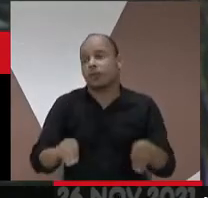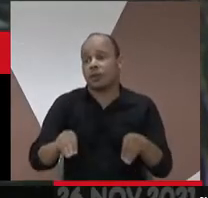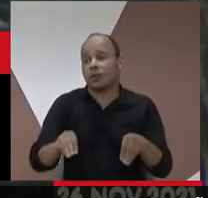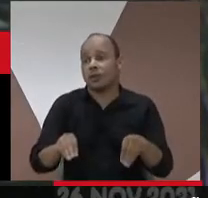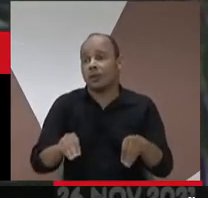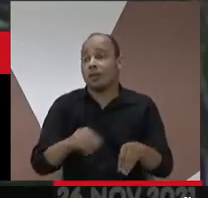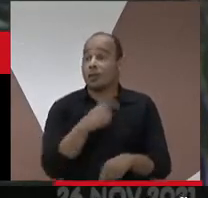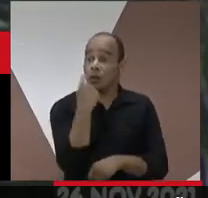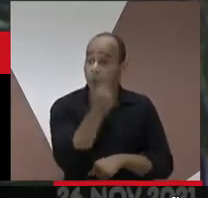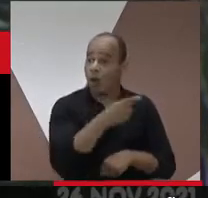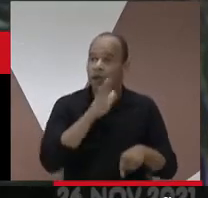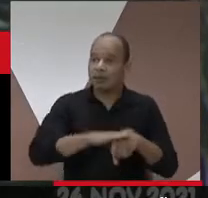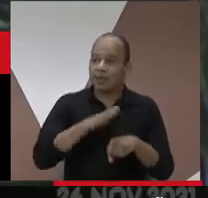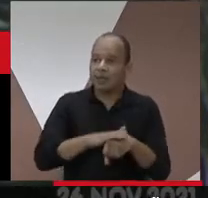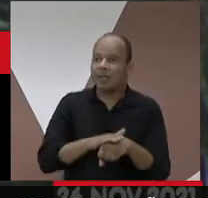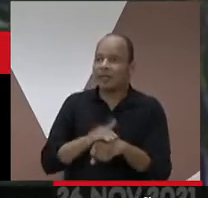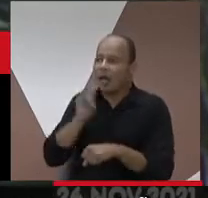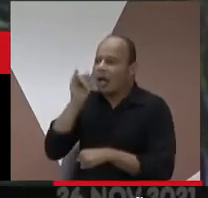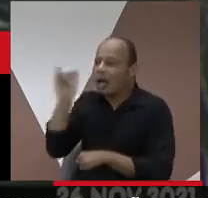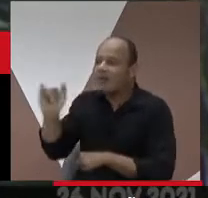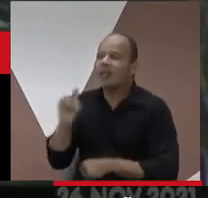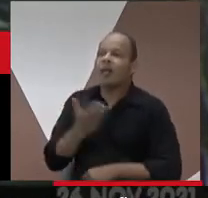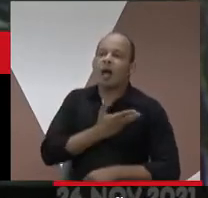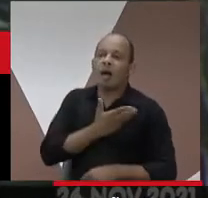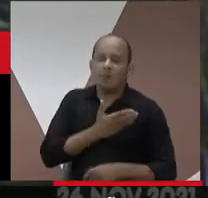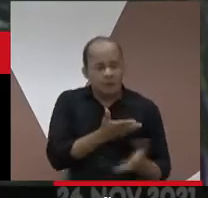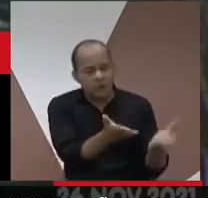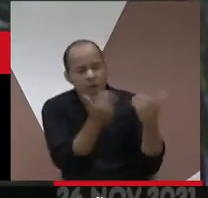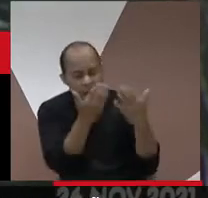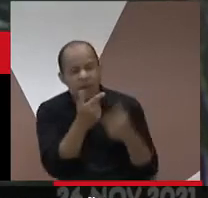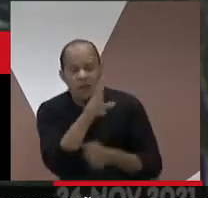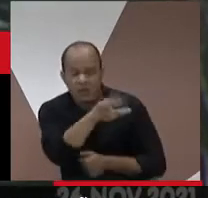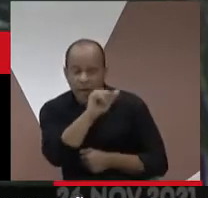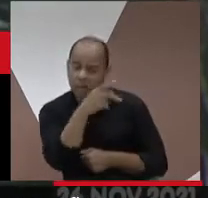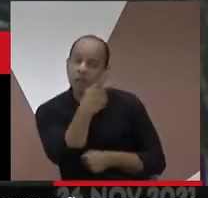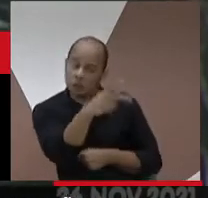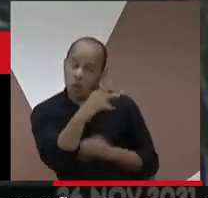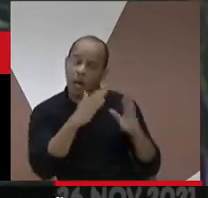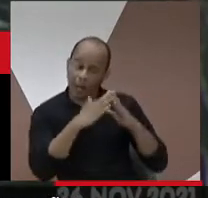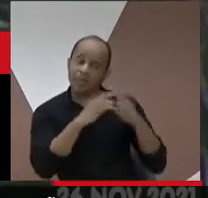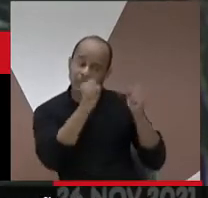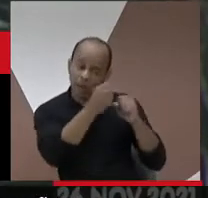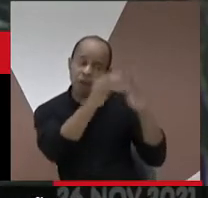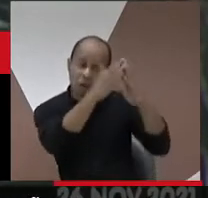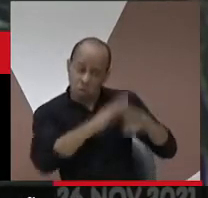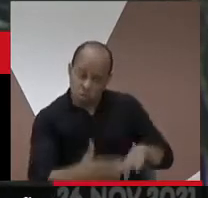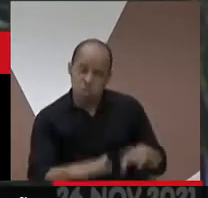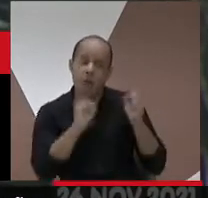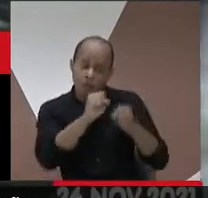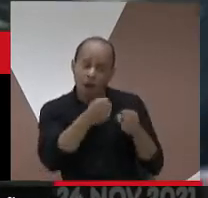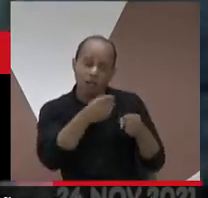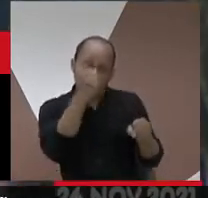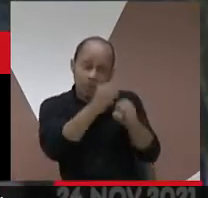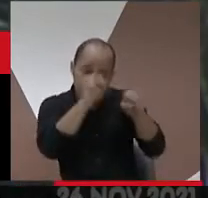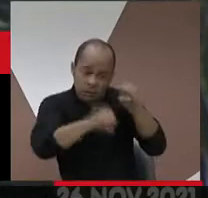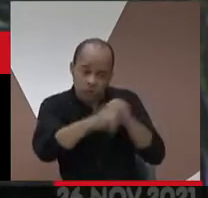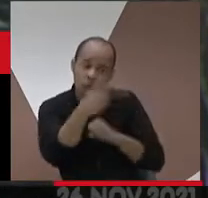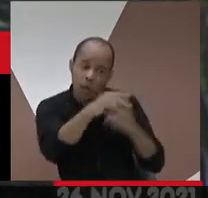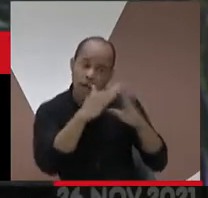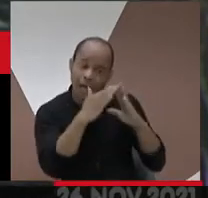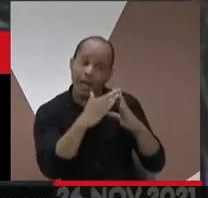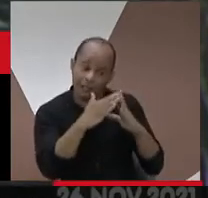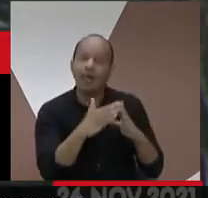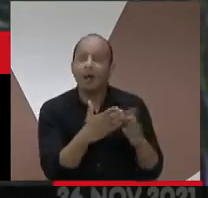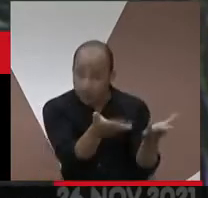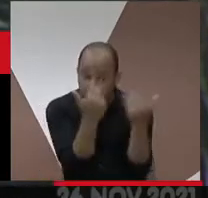para o senhor João e para a dona Terezinha que a casa deles vai cair no chão, a casa deles vai ser derrubada porque vai passar uma